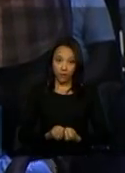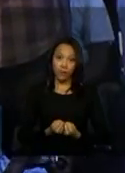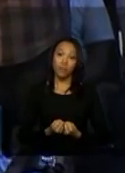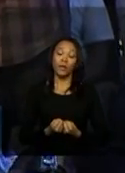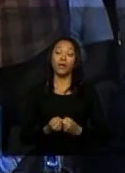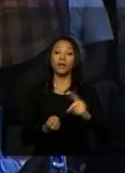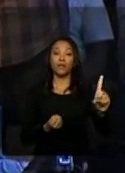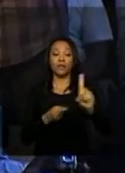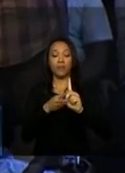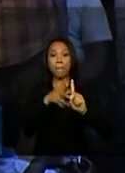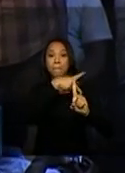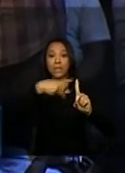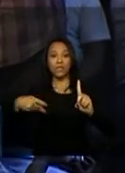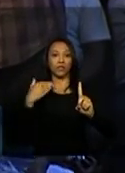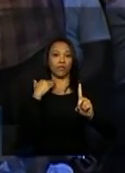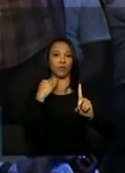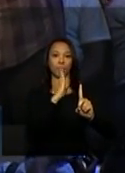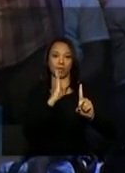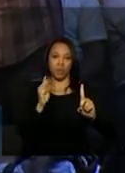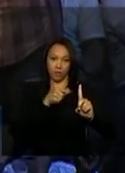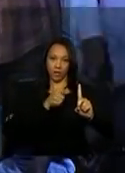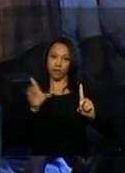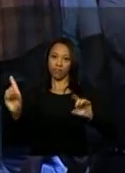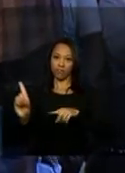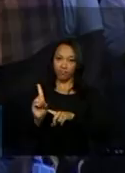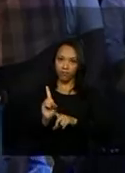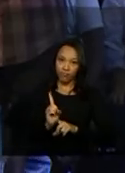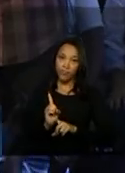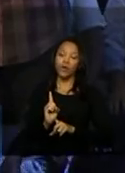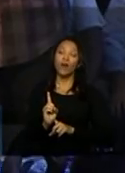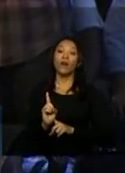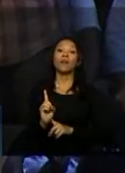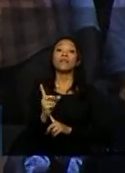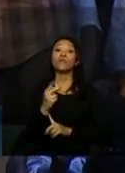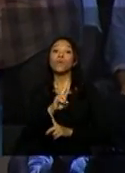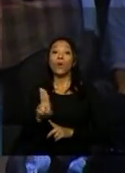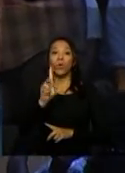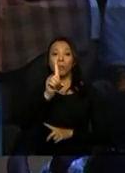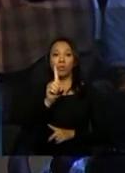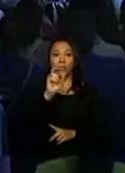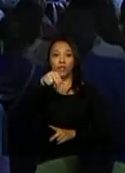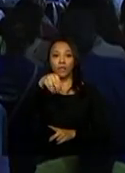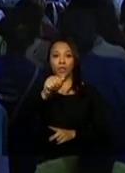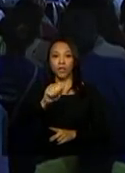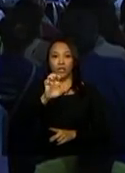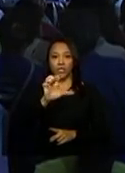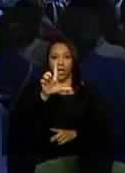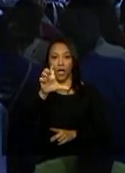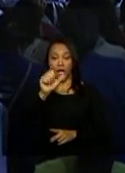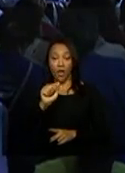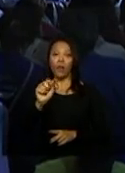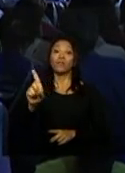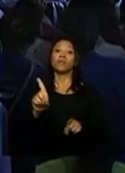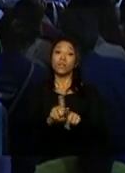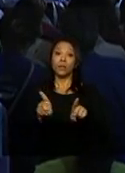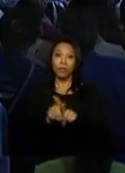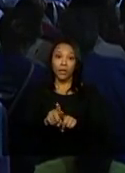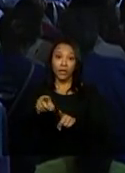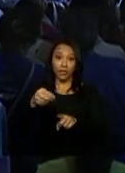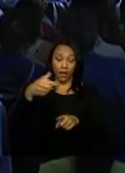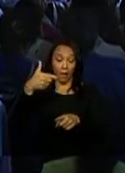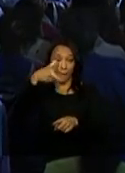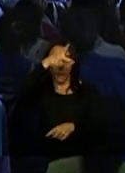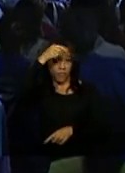Brasil, José Caetano Minquilo, convidamos Daniela Silveira, da Prefeitura de Santa Cruz do